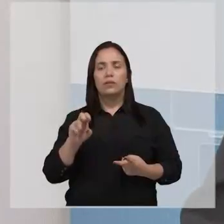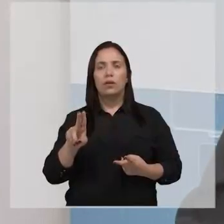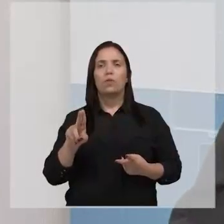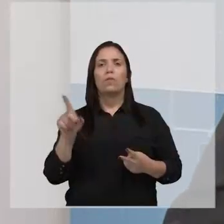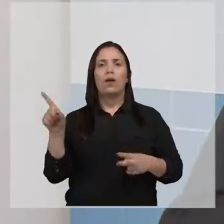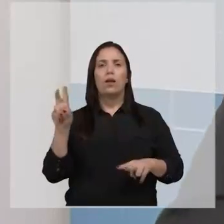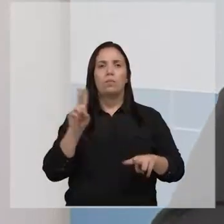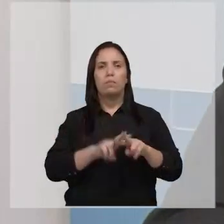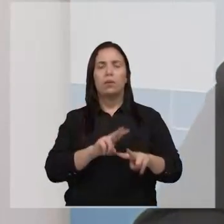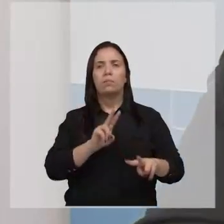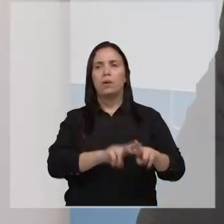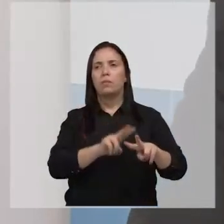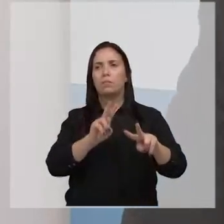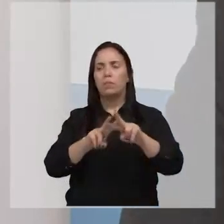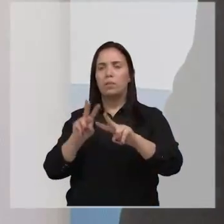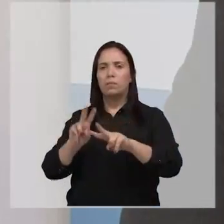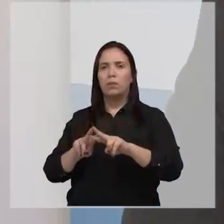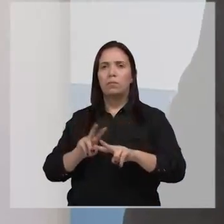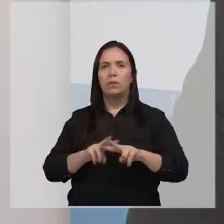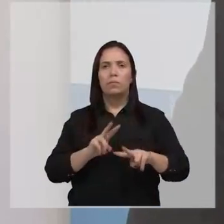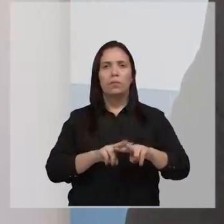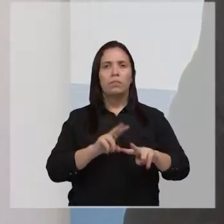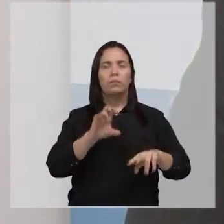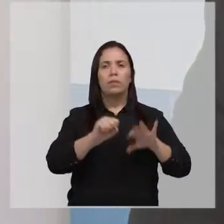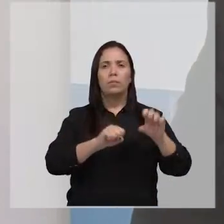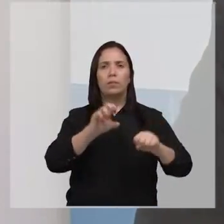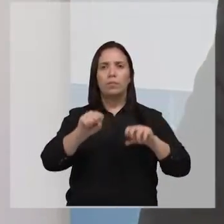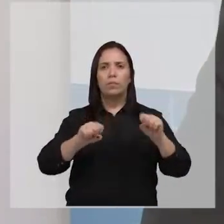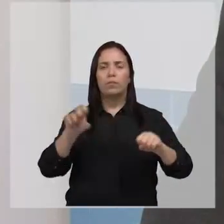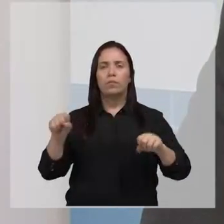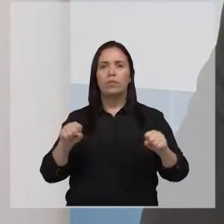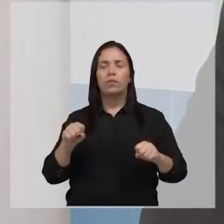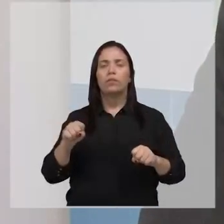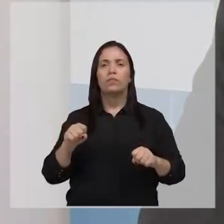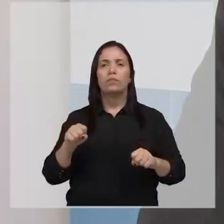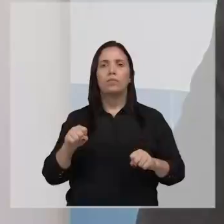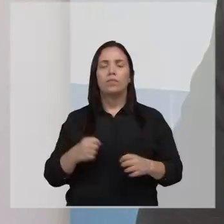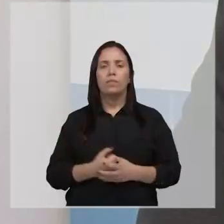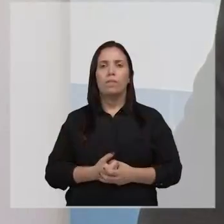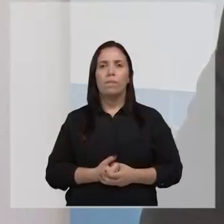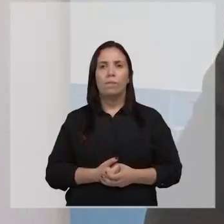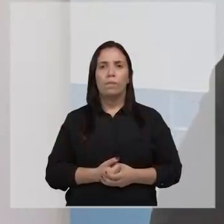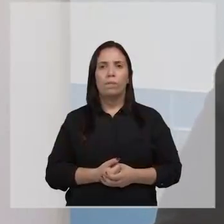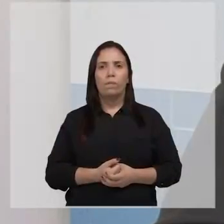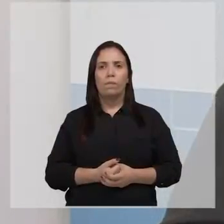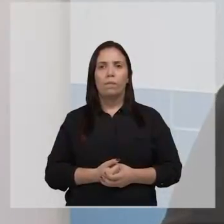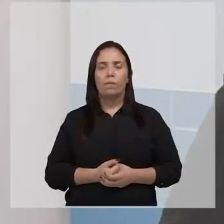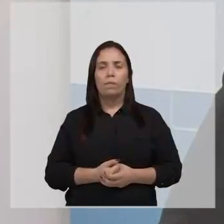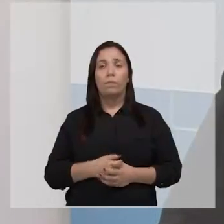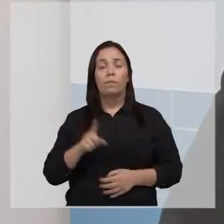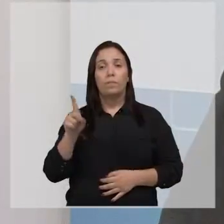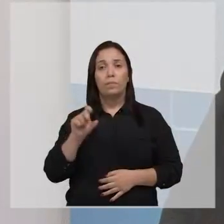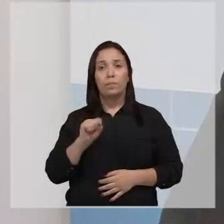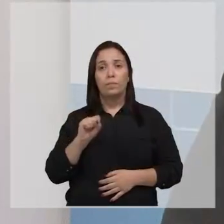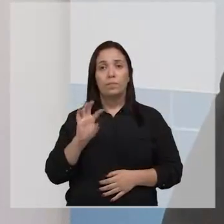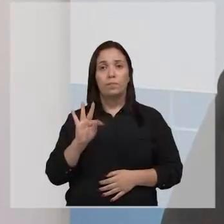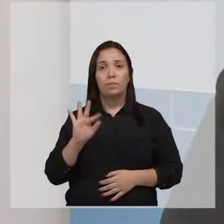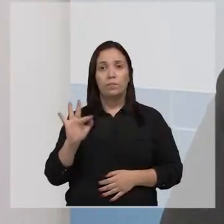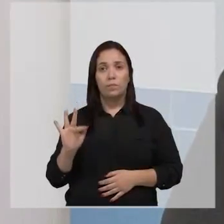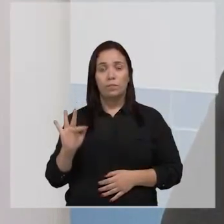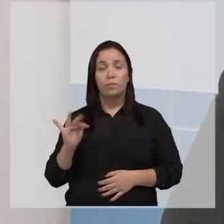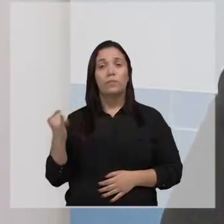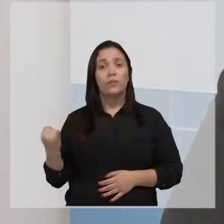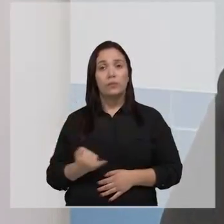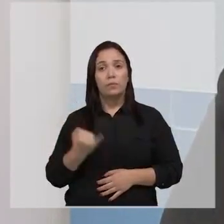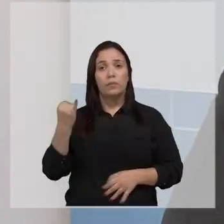ele mesmo foi preso, puxou cadeia por conta da revelação que ele fez. E o Supremo Tribunal Federal, é isso que é